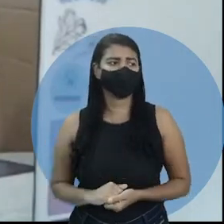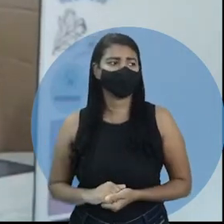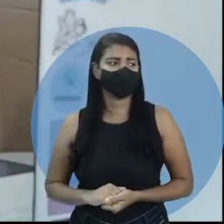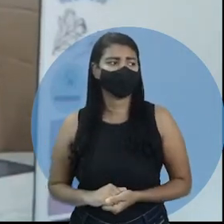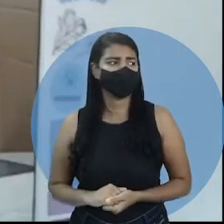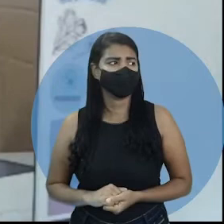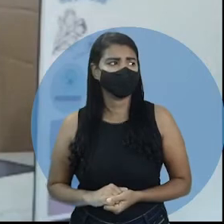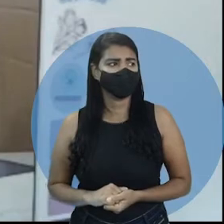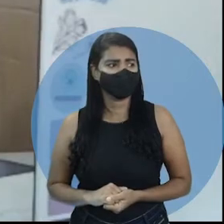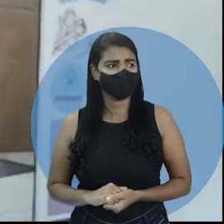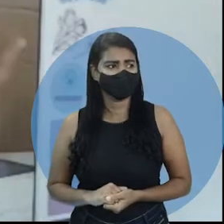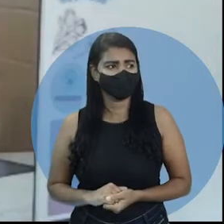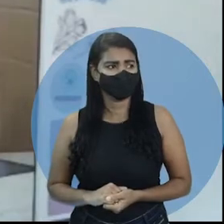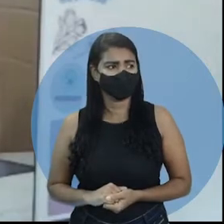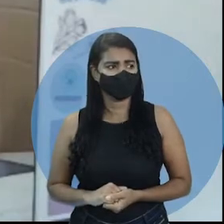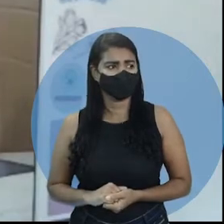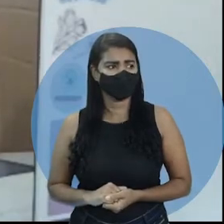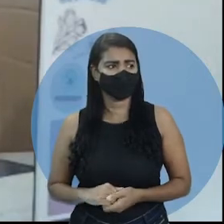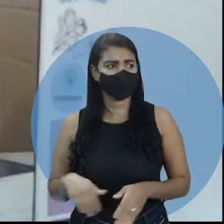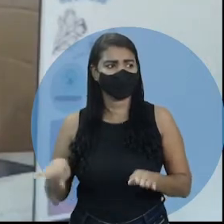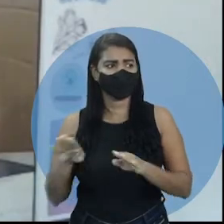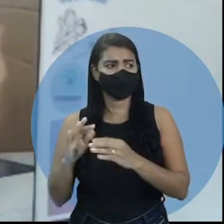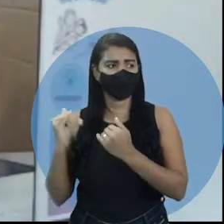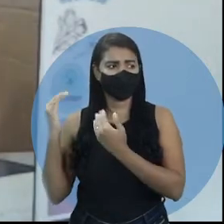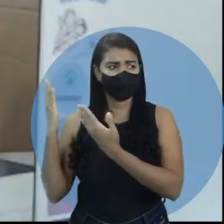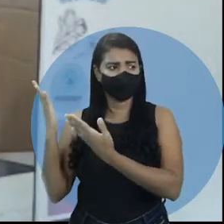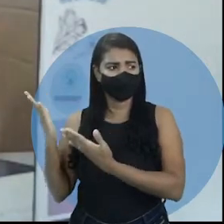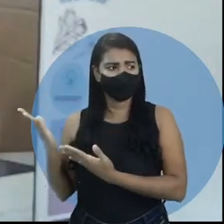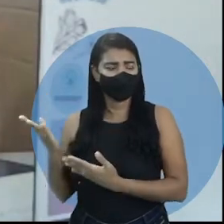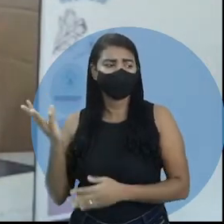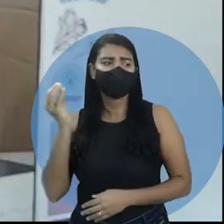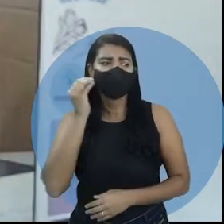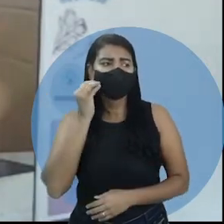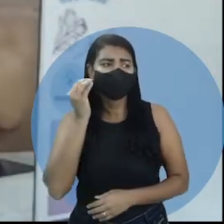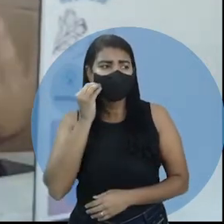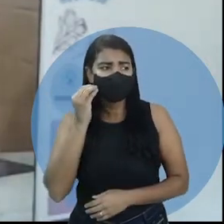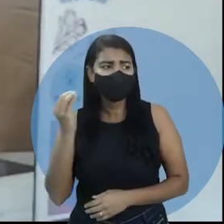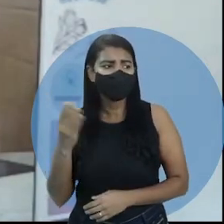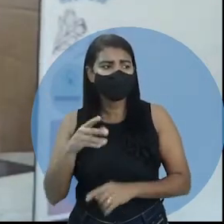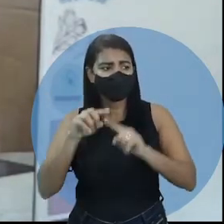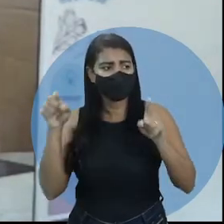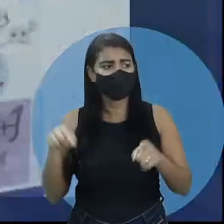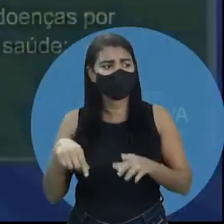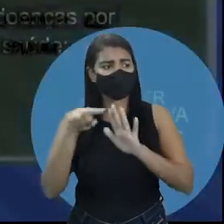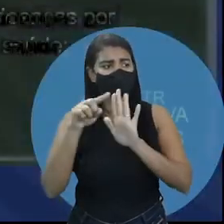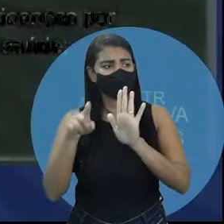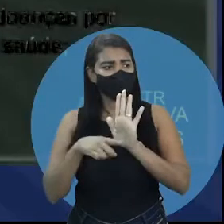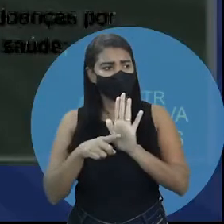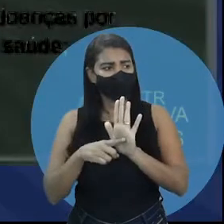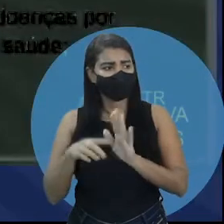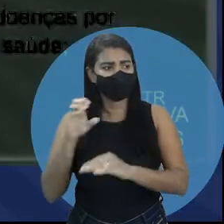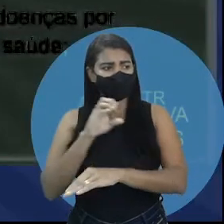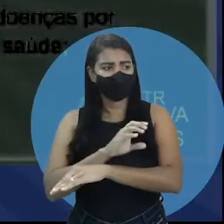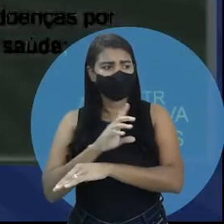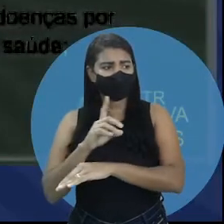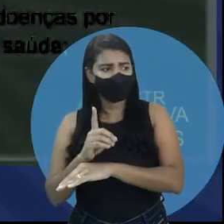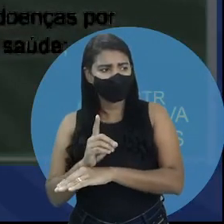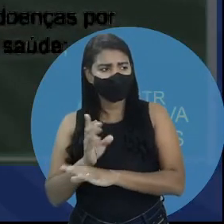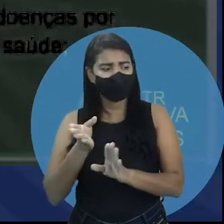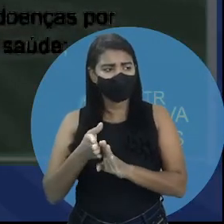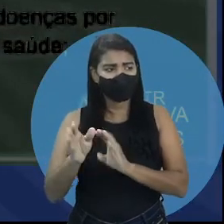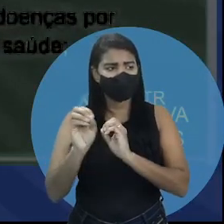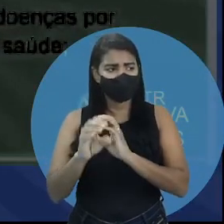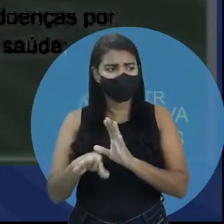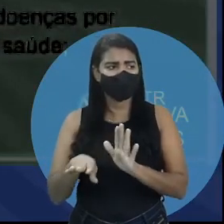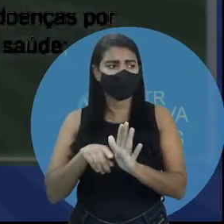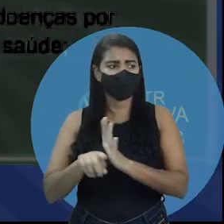Os resultados que a gente teve, junto com que a gente experimentou o nosso projeto com a nossa coordenadora, com a nossa orientadora de